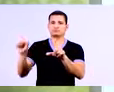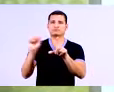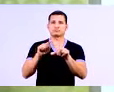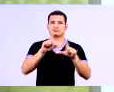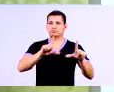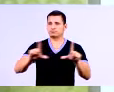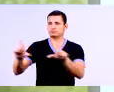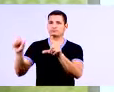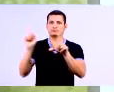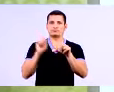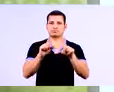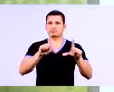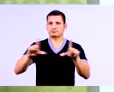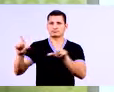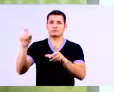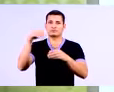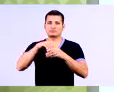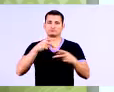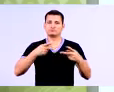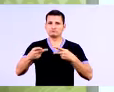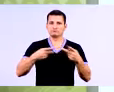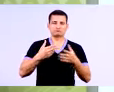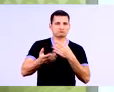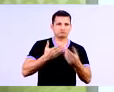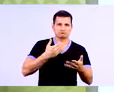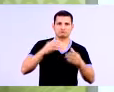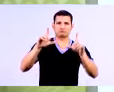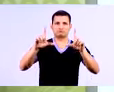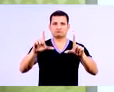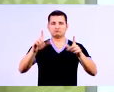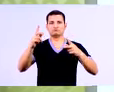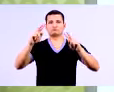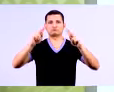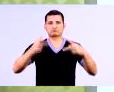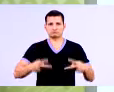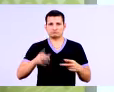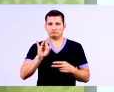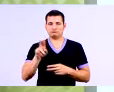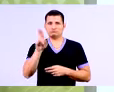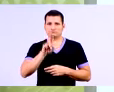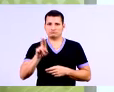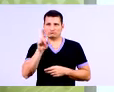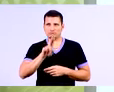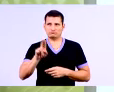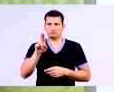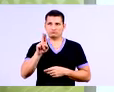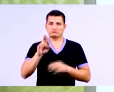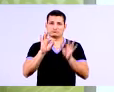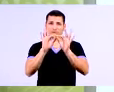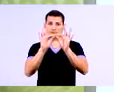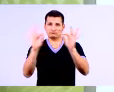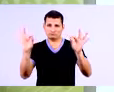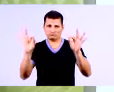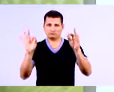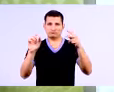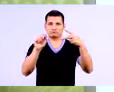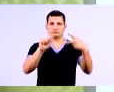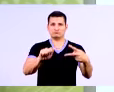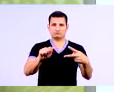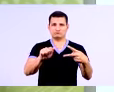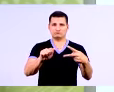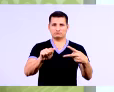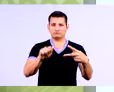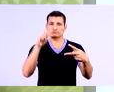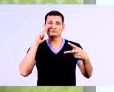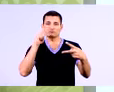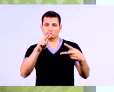página dentro do projeto, de qualquer página HTML, só utilizando a página, o link A, que nós